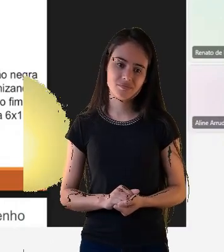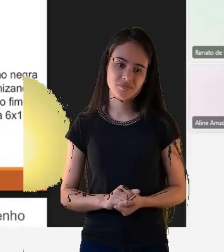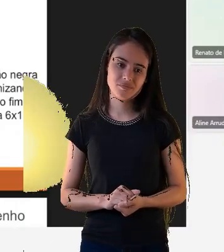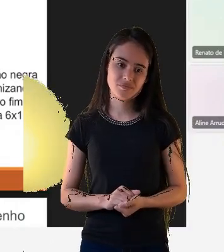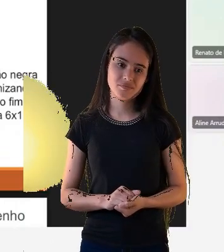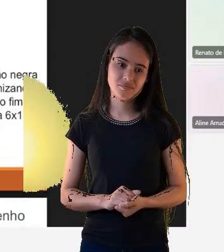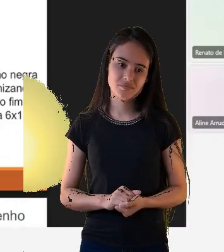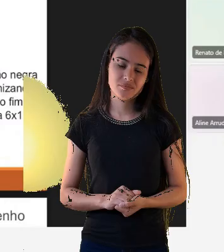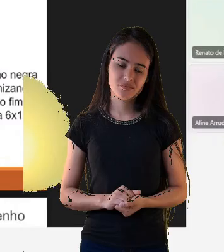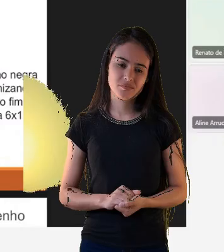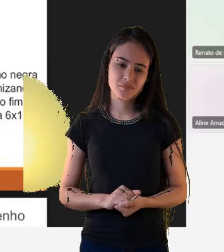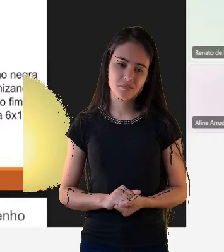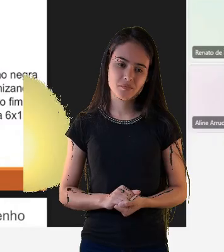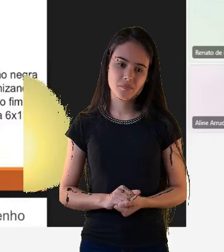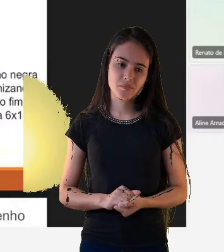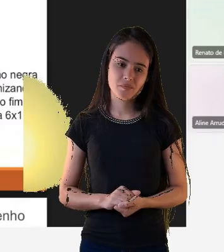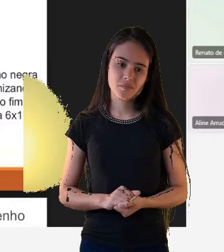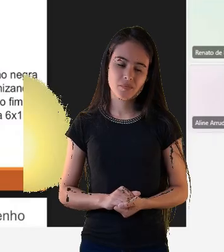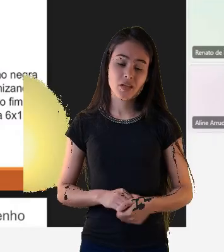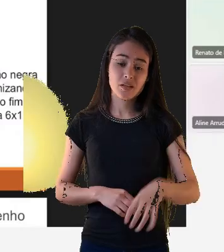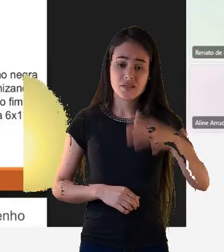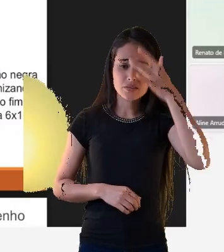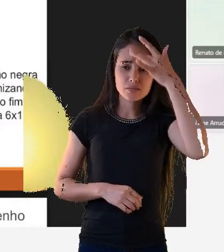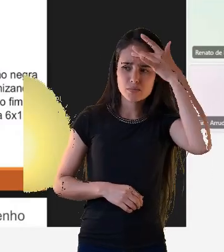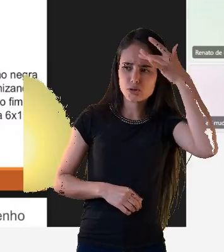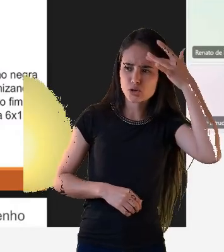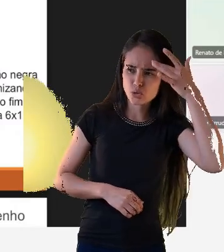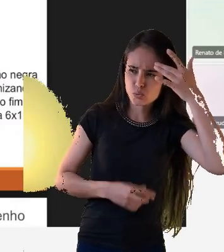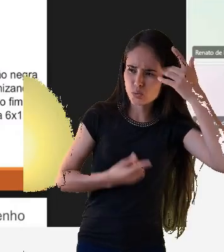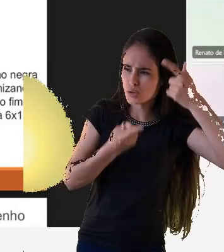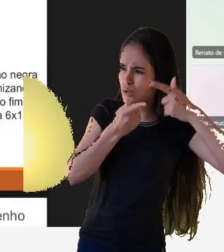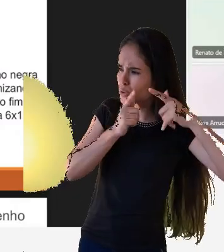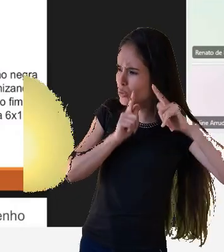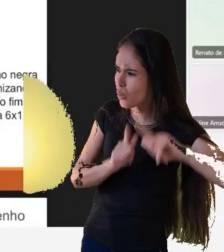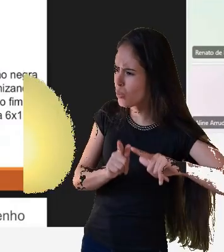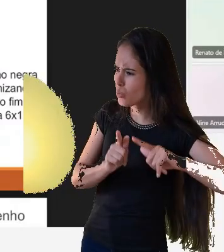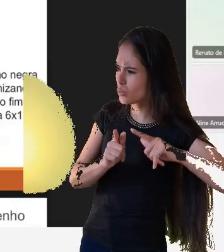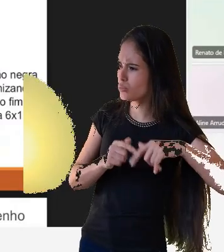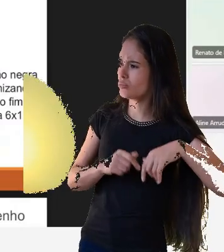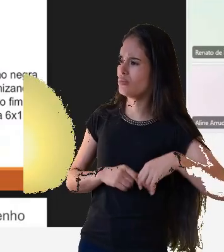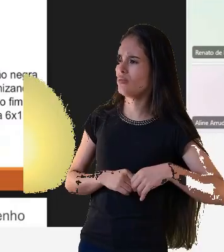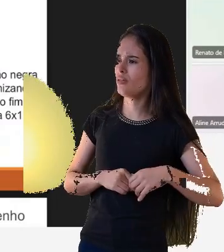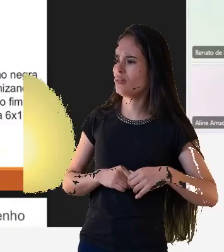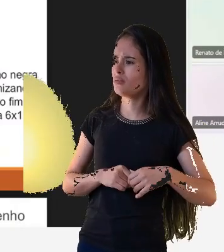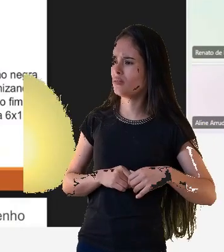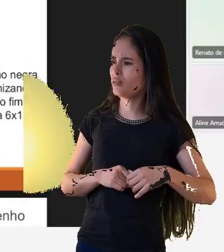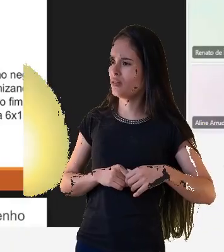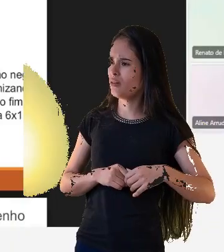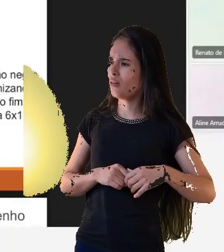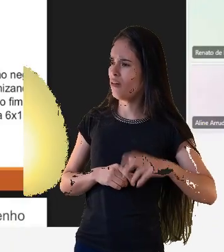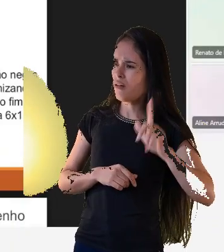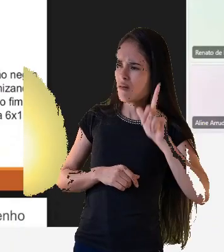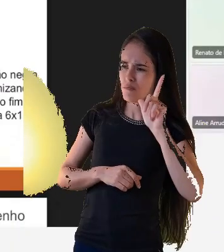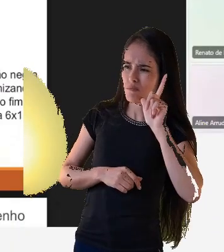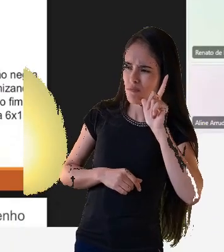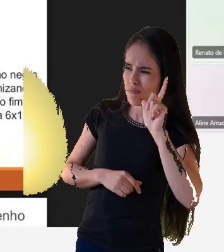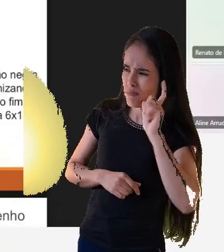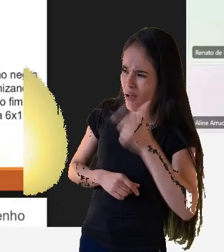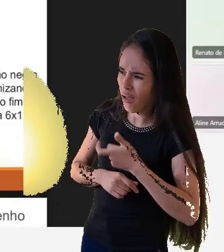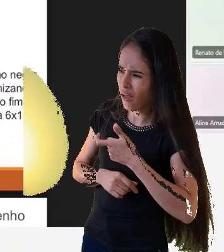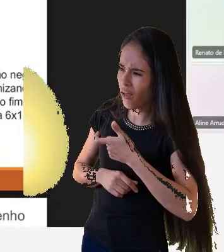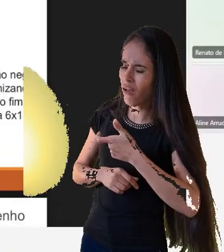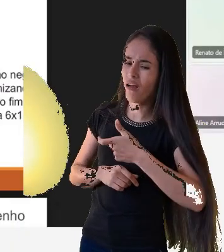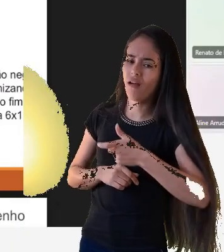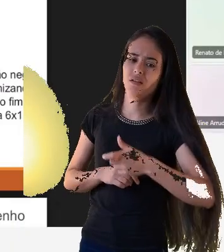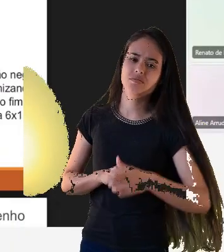quase todas as humilhações possíveis, desde colegas de trabalho até pessoas que não me conhecem, assim,